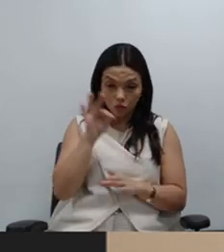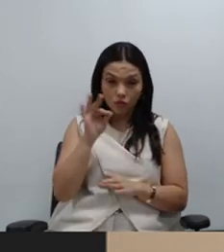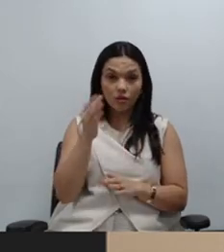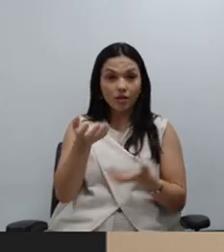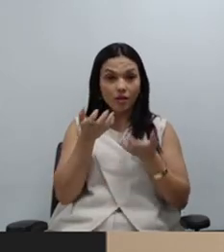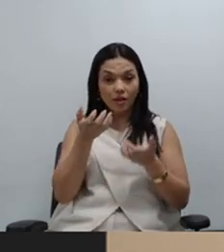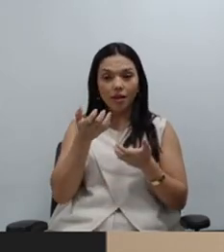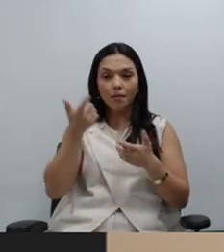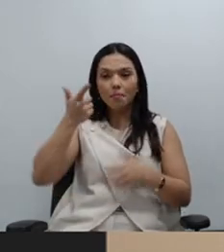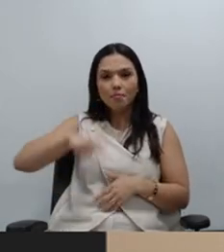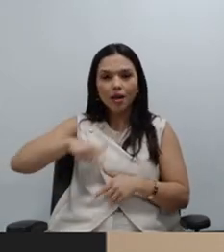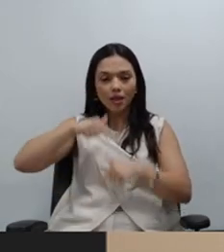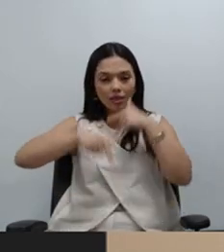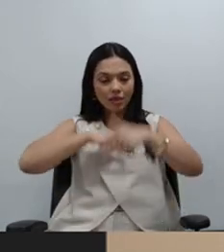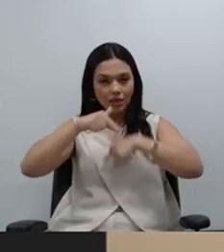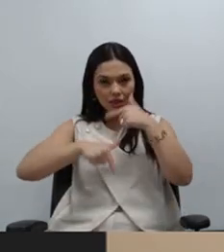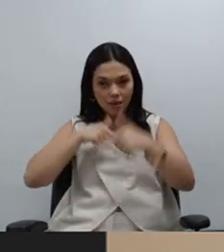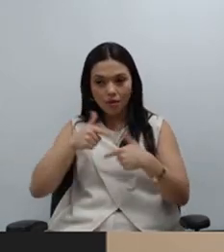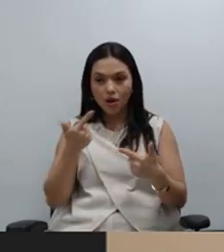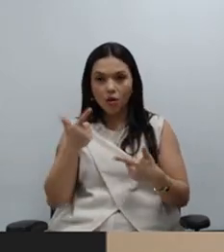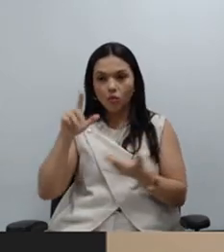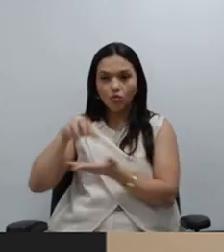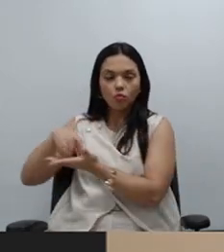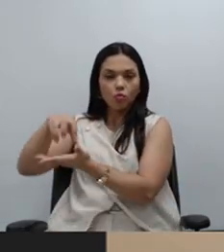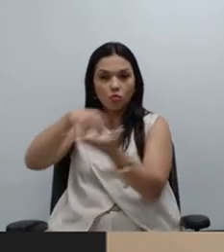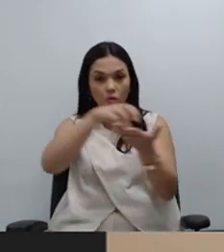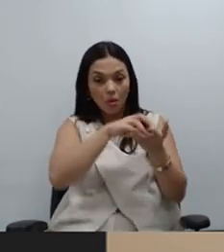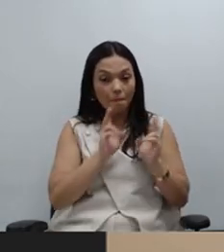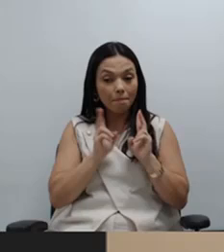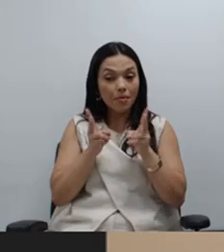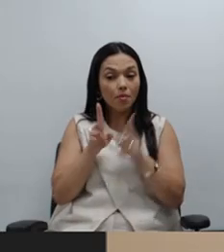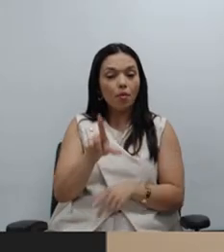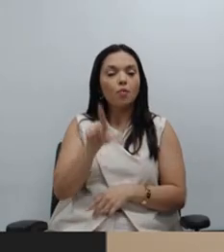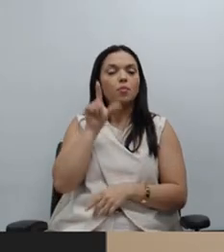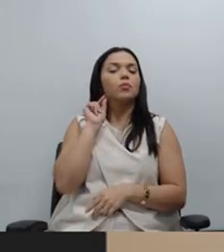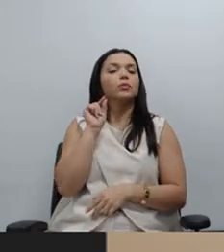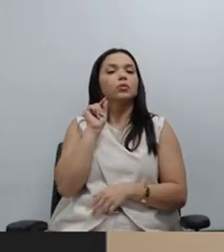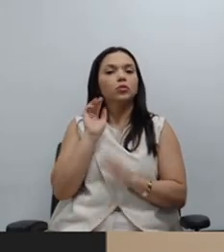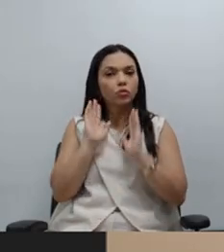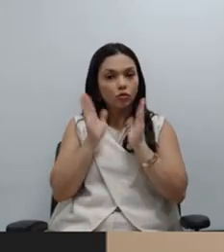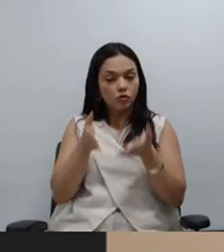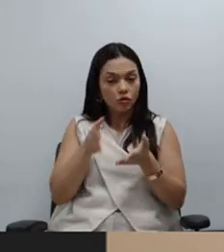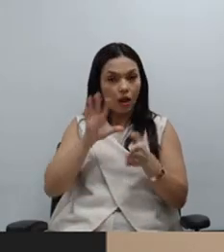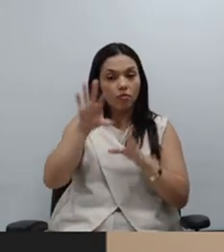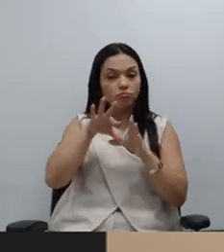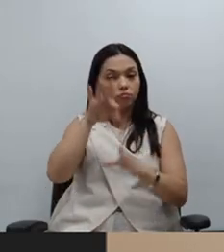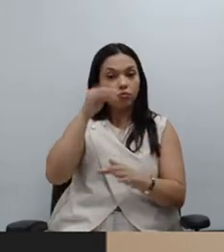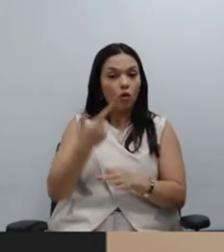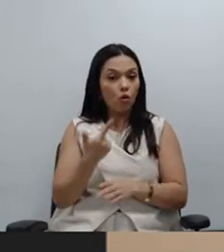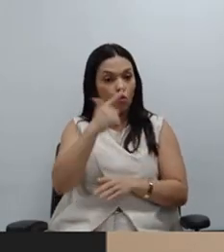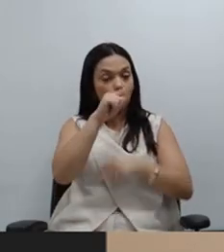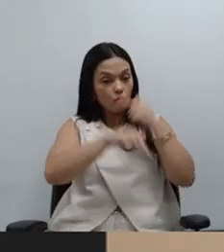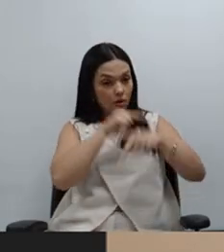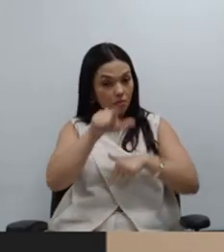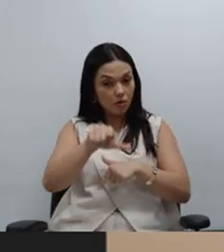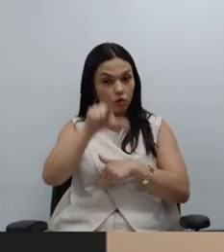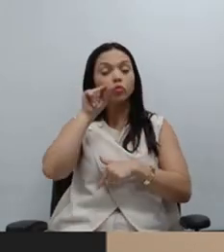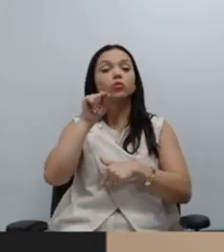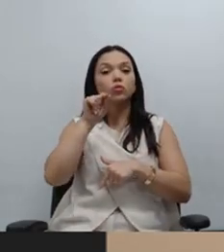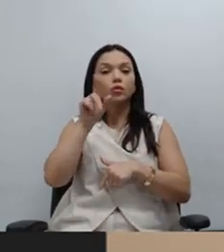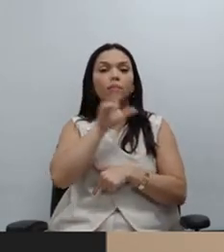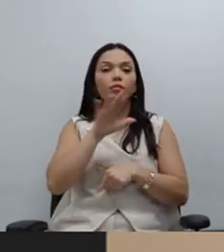mais de uma localidade na mesma opção, destaco na mesma opção, e já tenha sido contemplado anteriormente, a inscrição para os próximos aparelhos